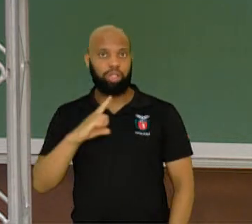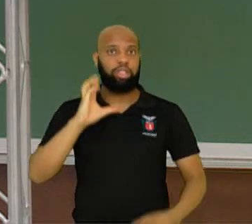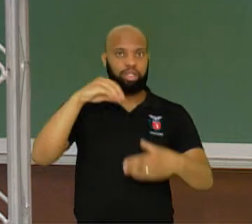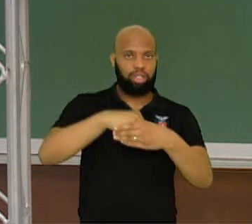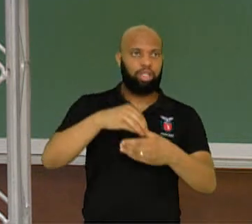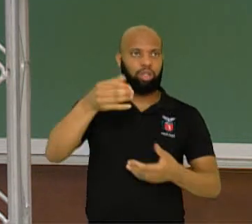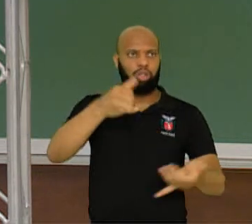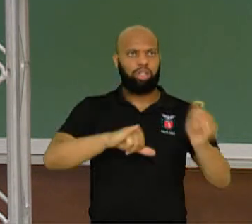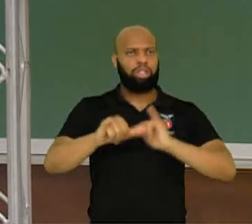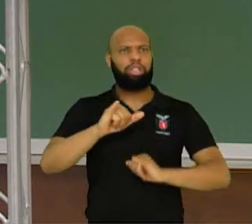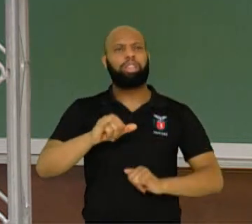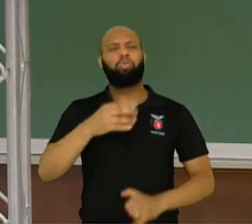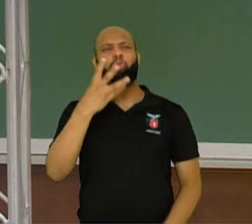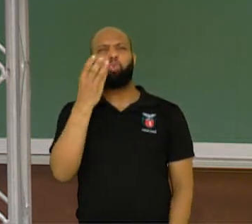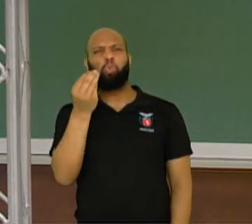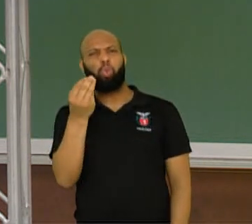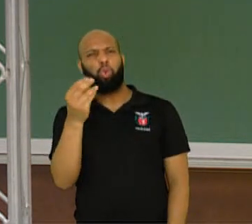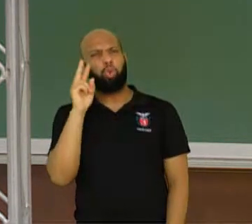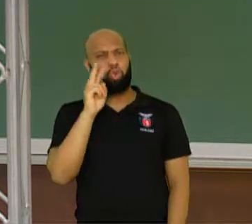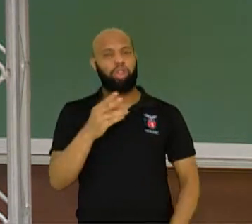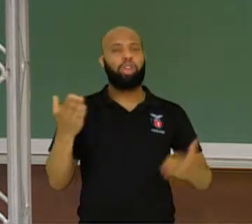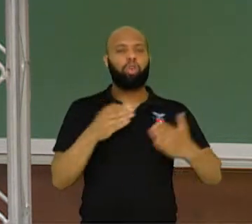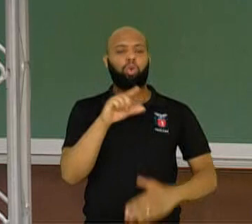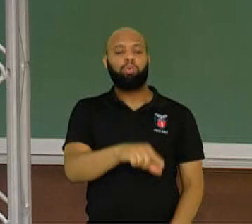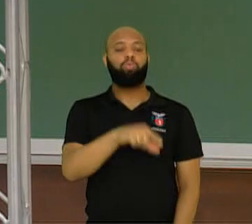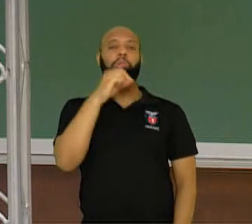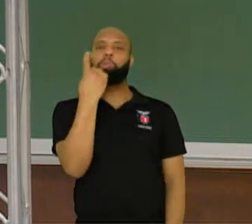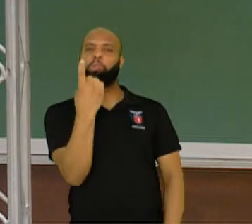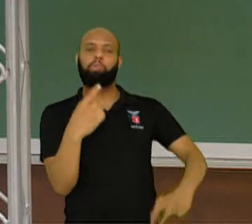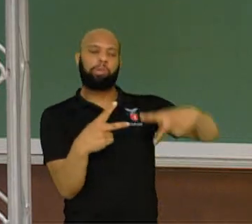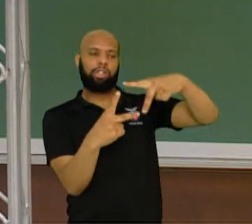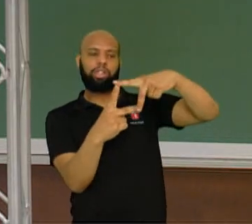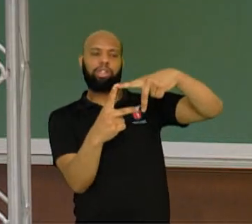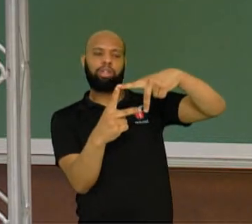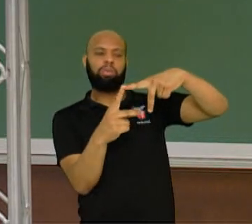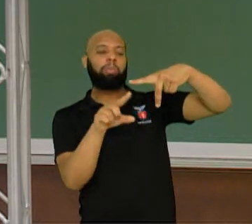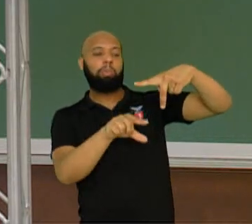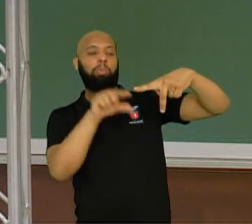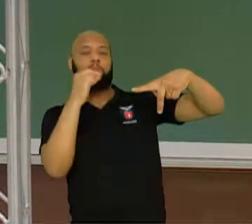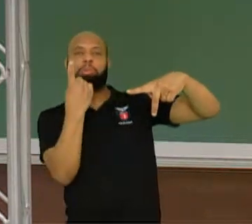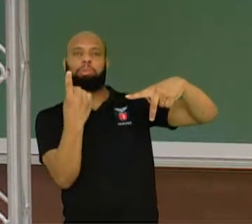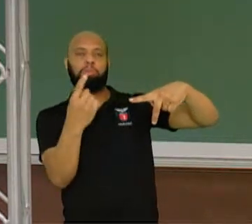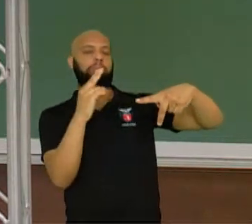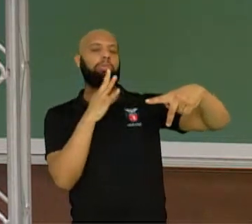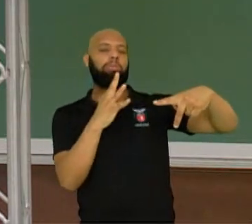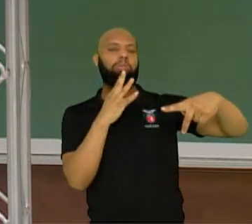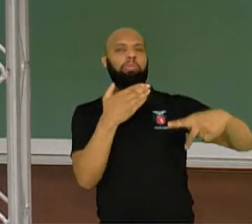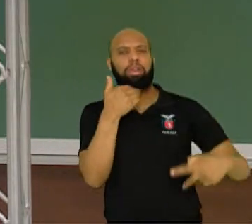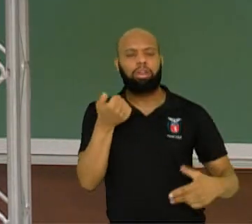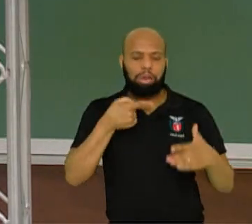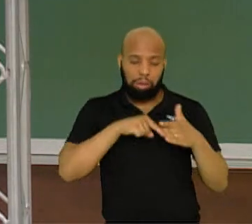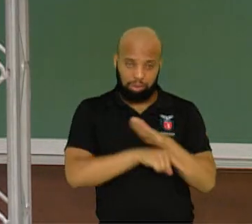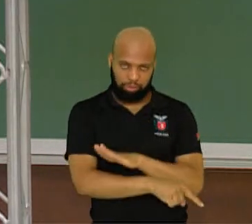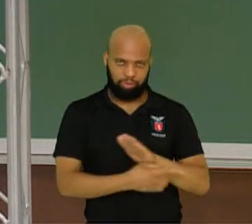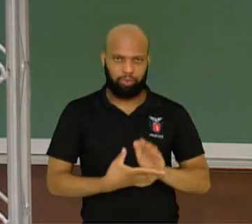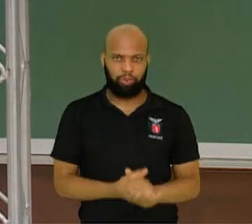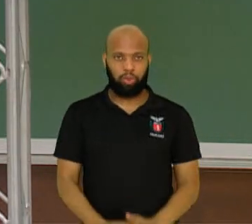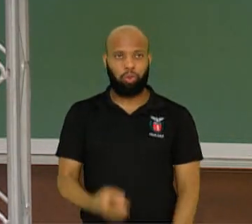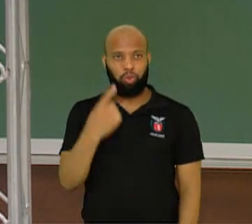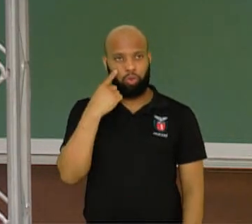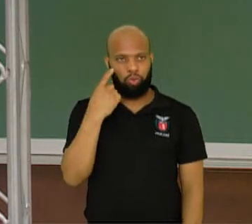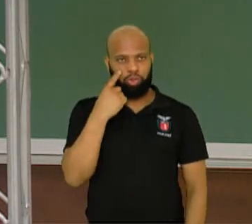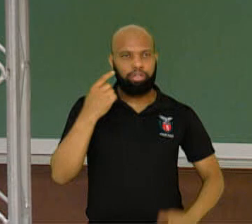que é muita coisa para a gente ver. Vamos pegar uma janelinha, um quadradinho para conhecer melhor? Então eu